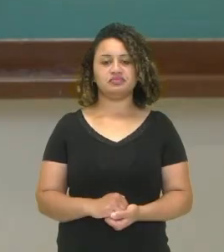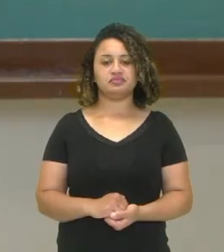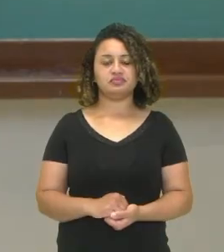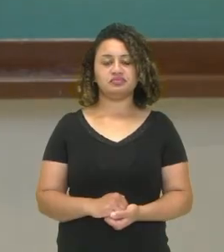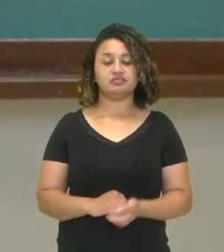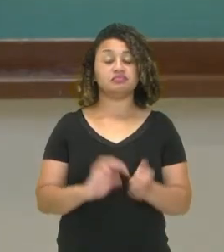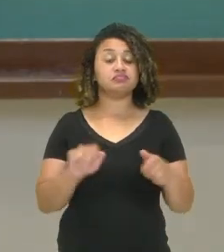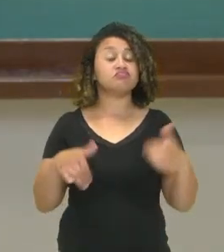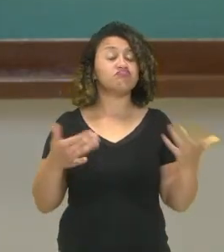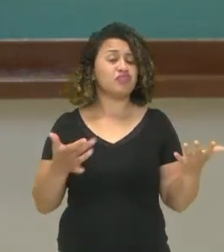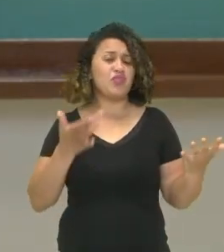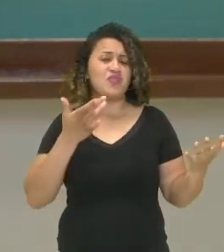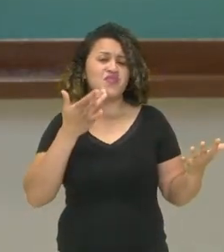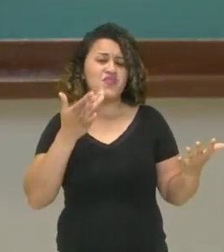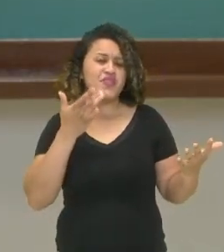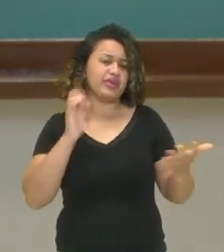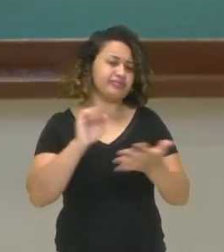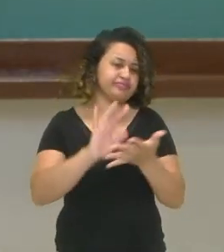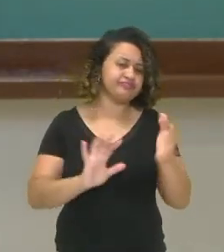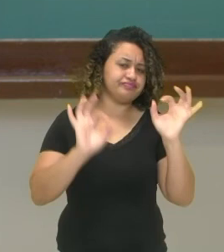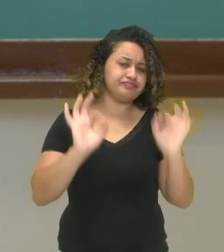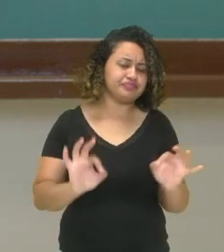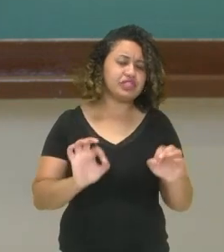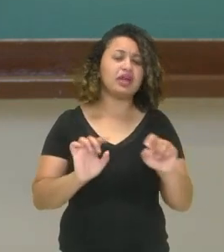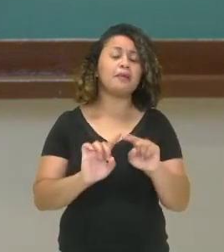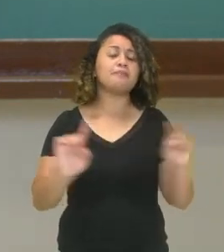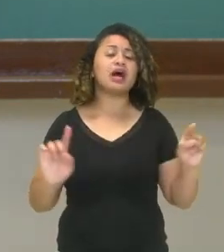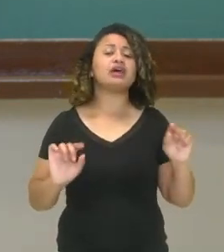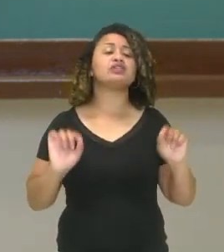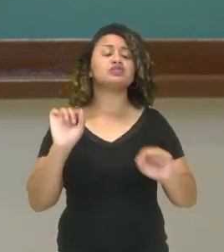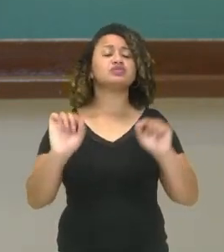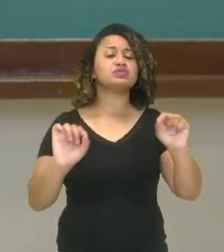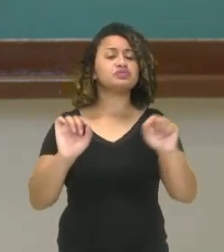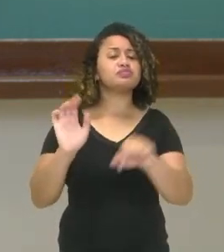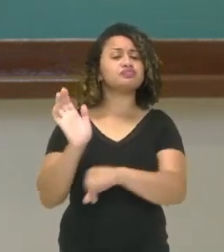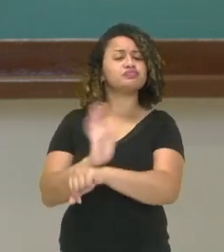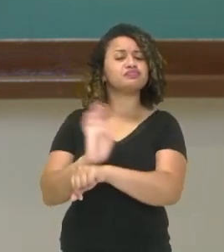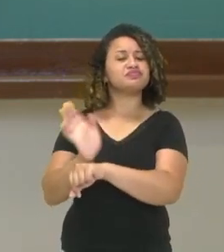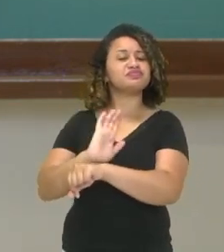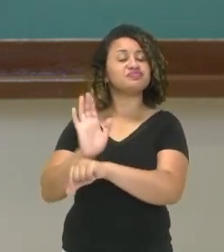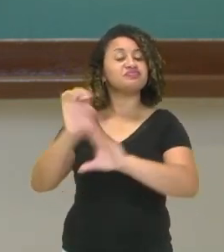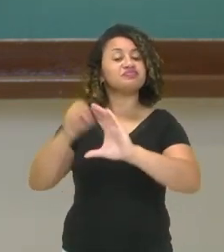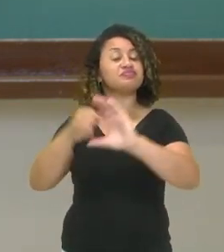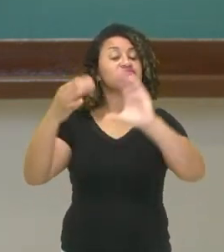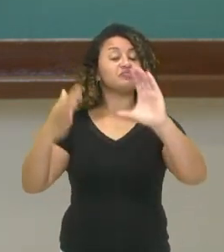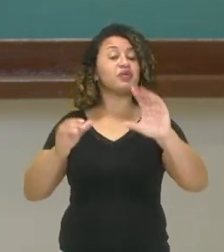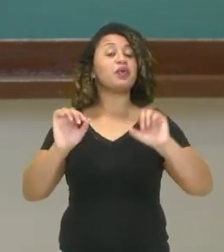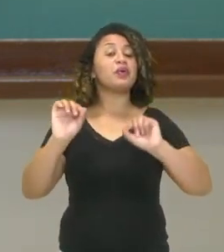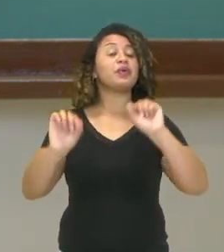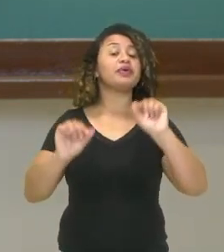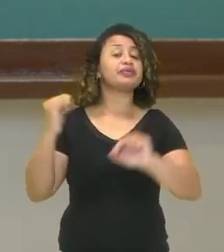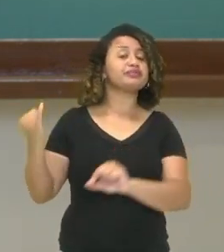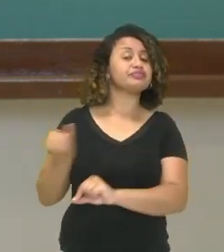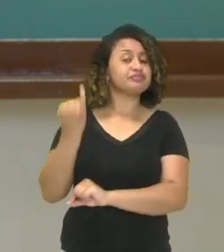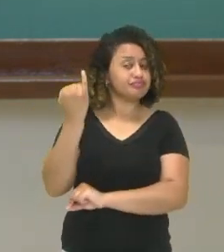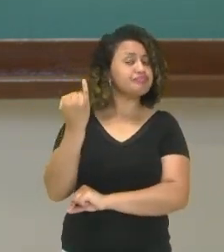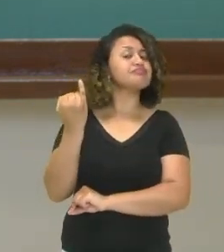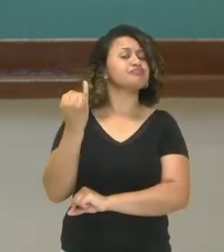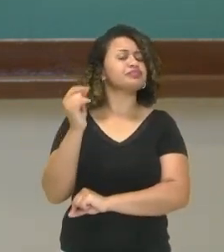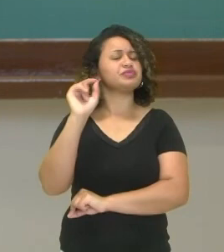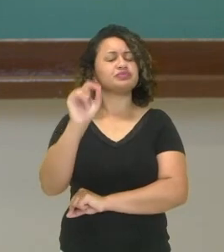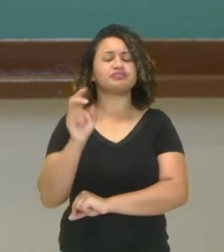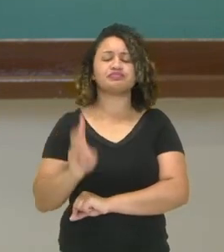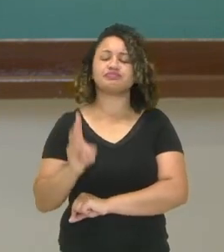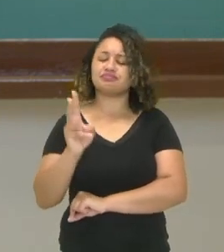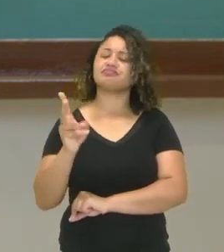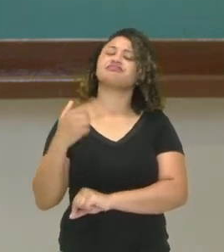Então, galera, muito fácil o exercício, né? Mas nesse nosso vídeo tá uma característica muito importante, né? Que eu falo